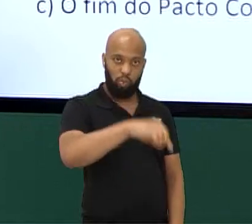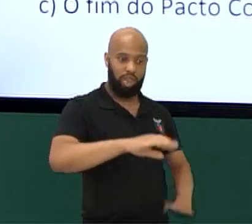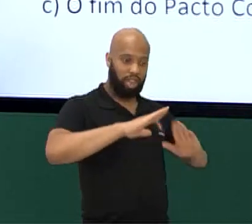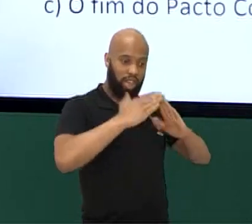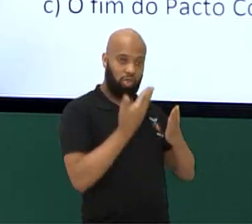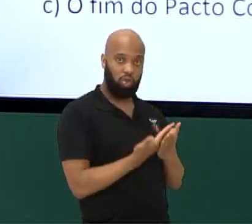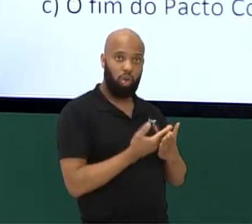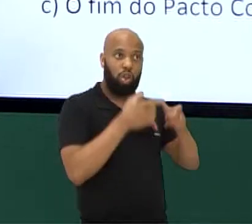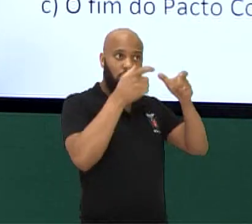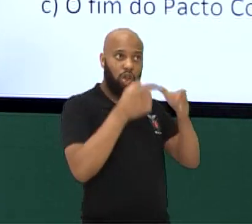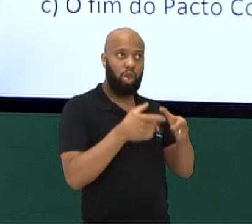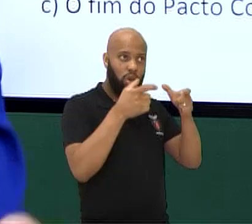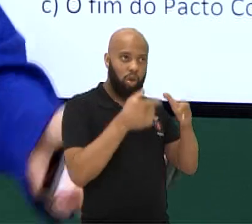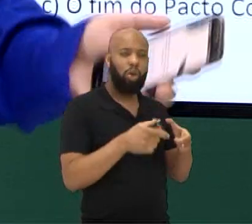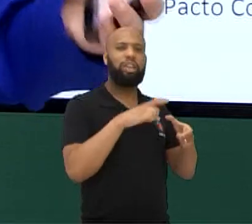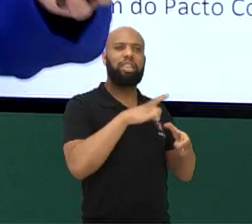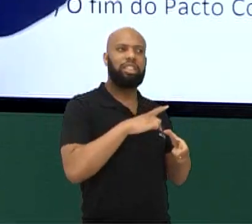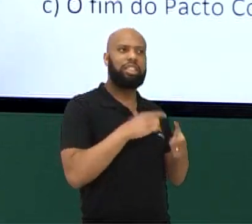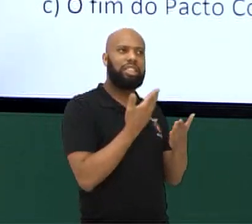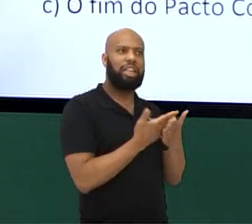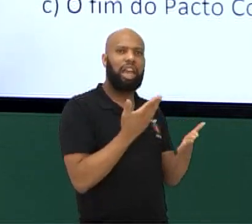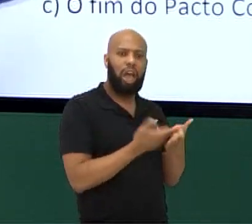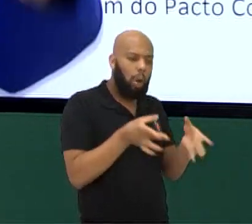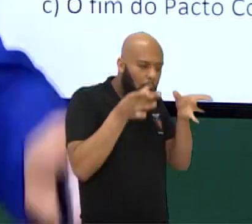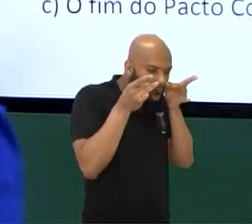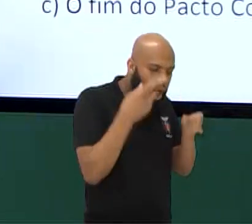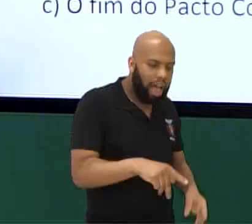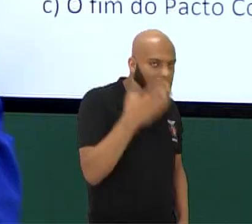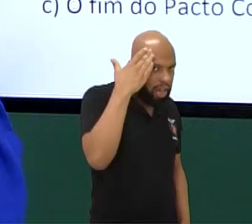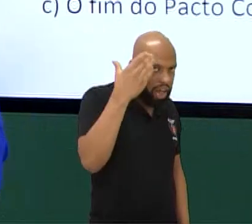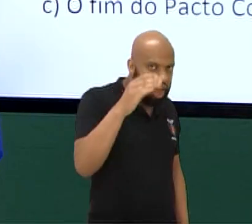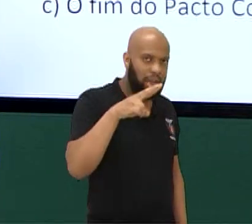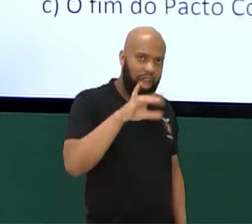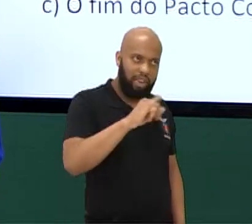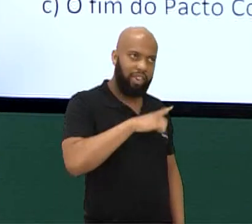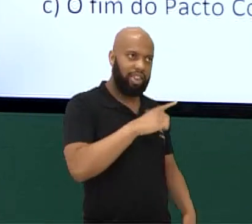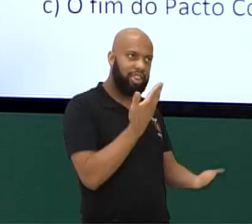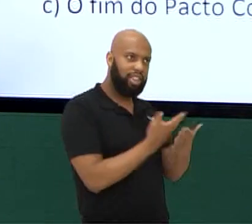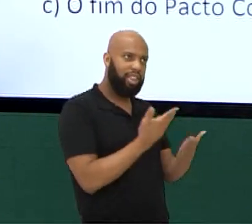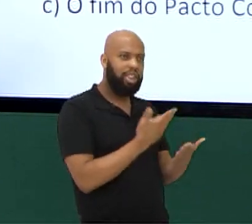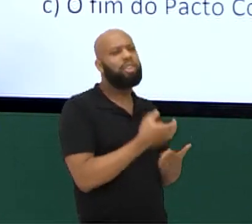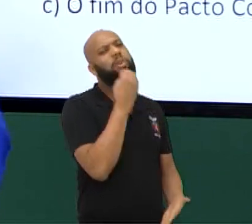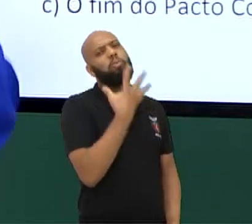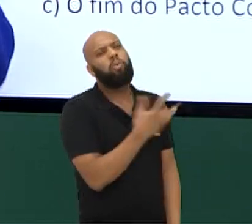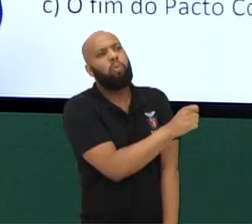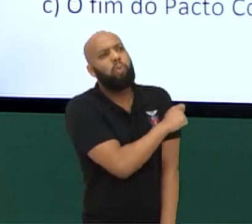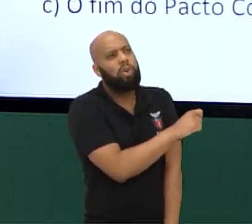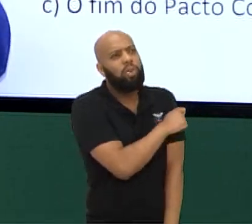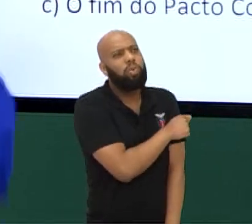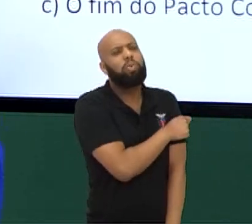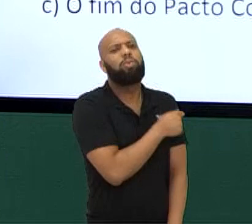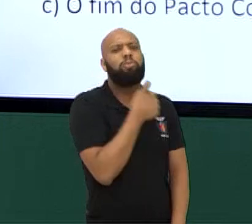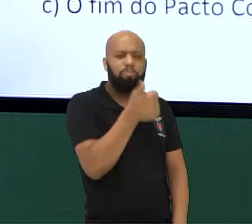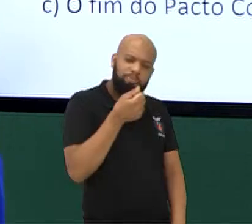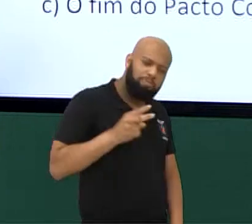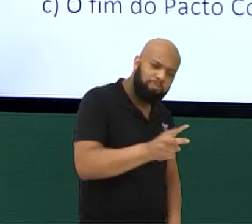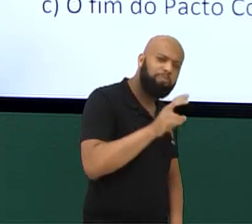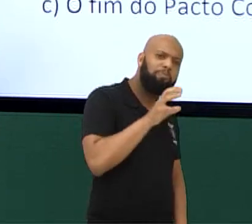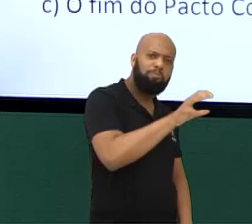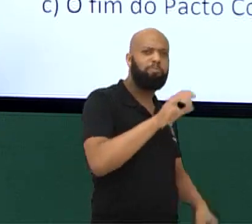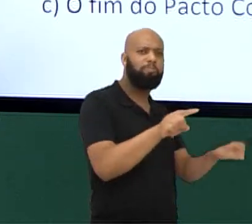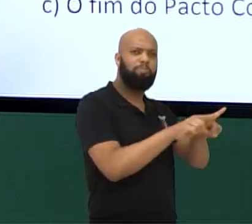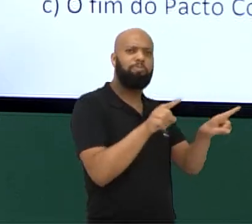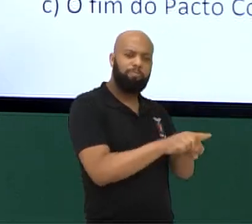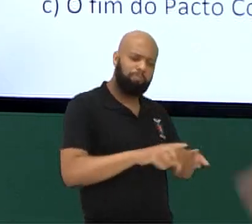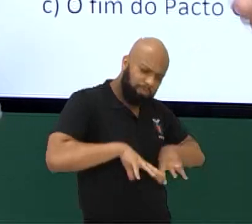Estadual São Brás, o qual ele tinha aula presencial comigo e vamos voltar a ter essa aula. Grande aluno, grande estudante. Continue assim,